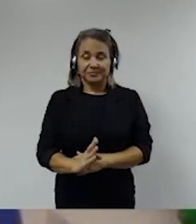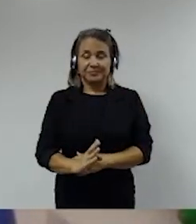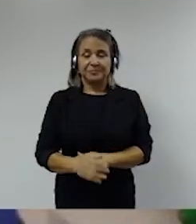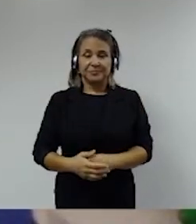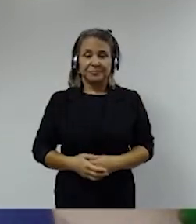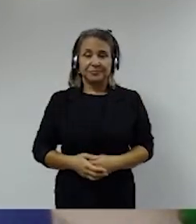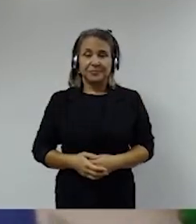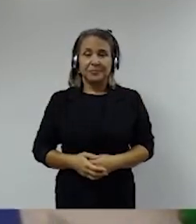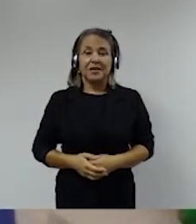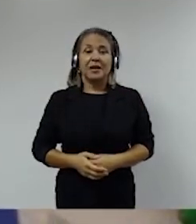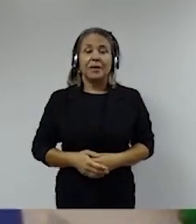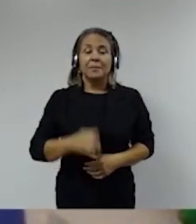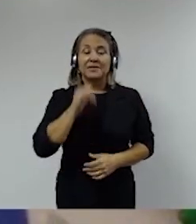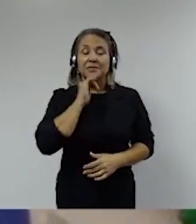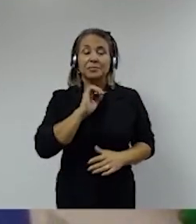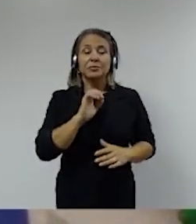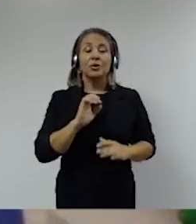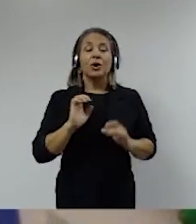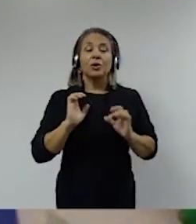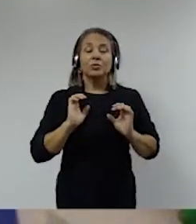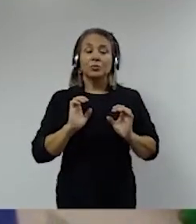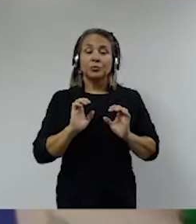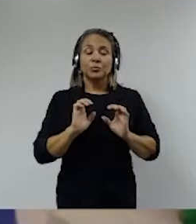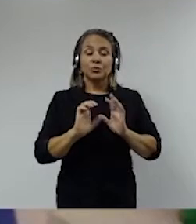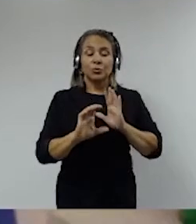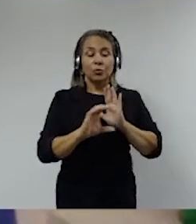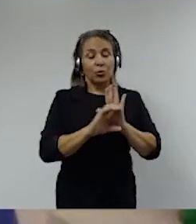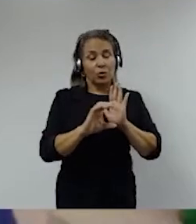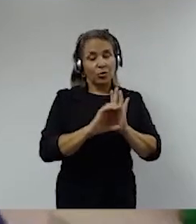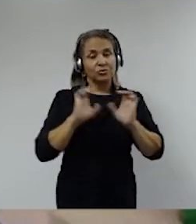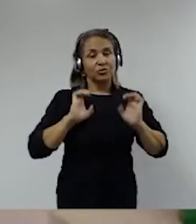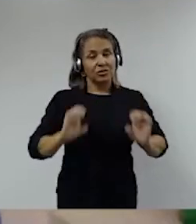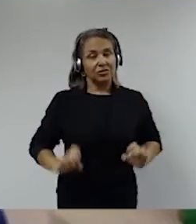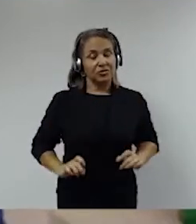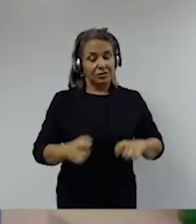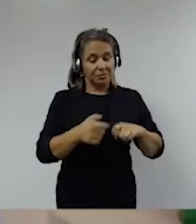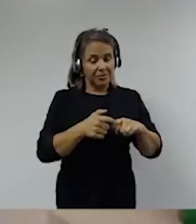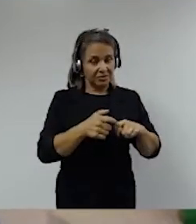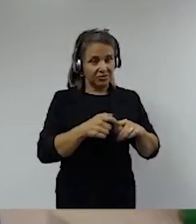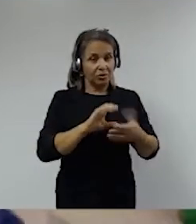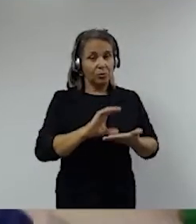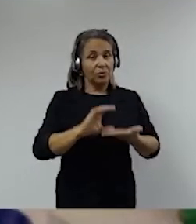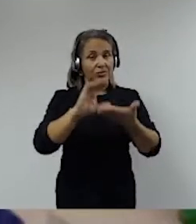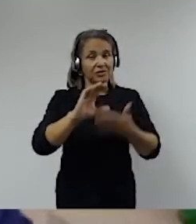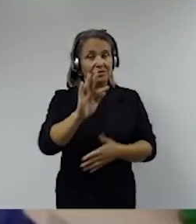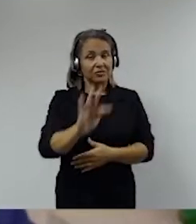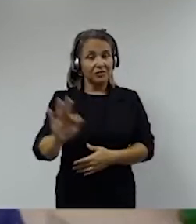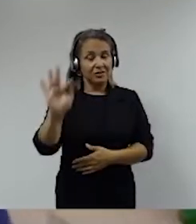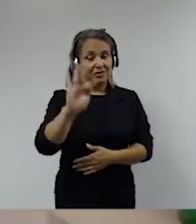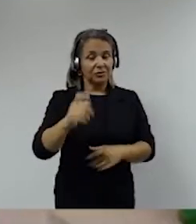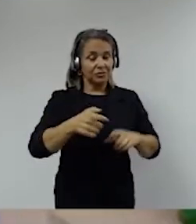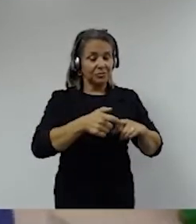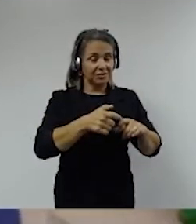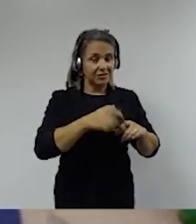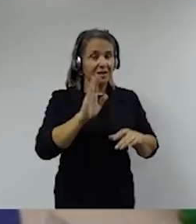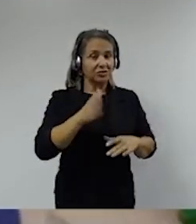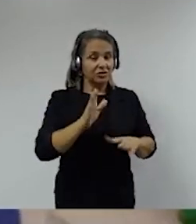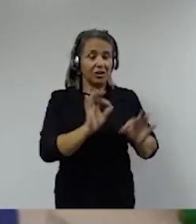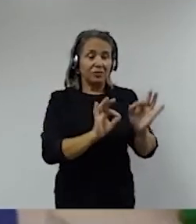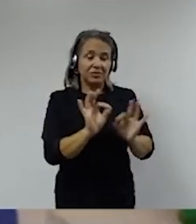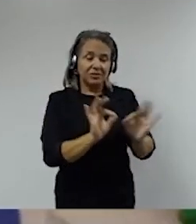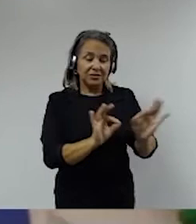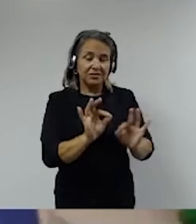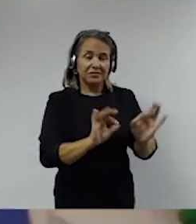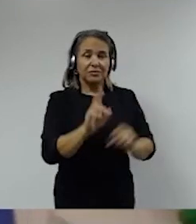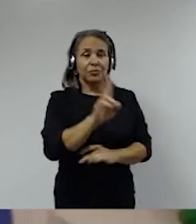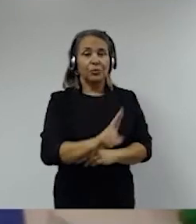No recente Código de Ética Médica, publicado em 2018, o Conselho Federal de Medicina já regulava as possibilidades